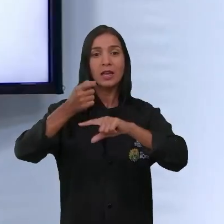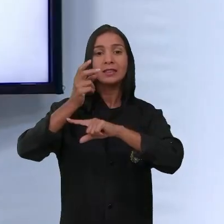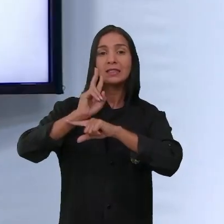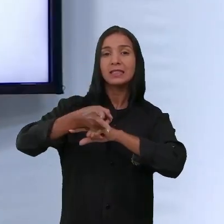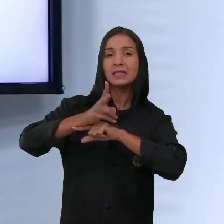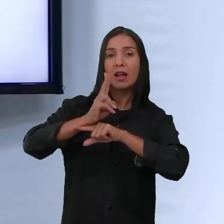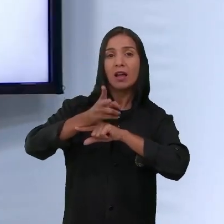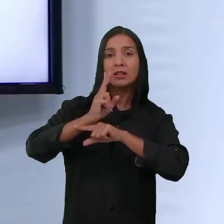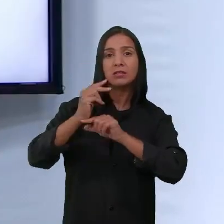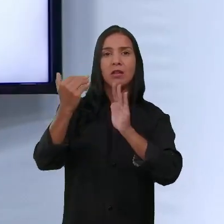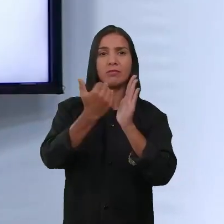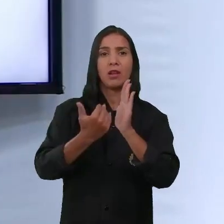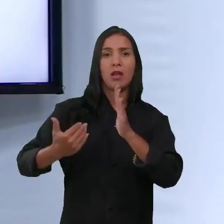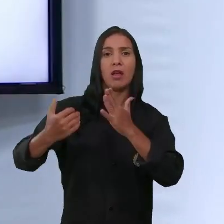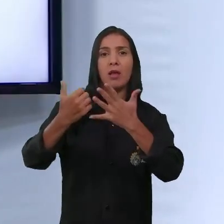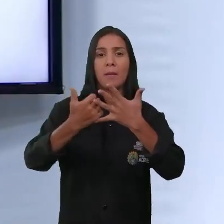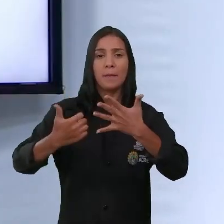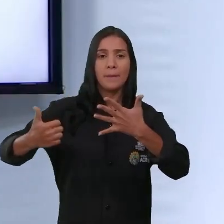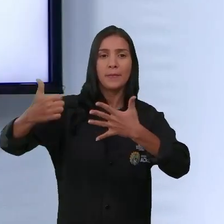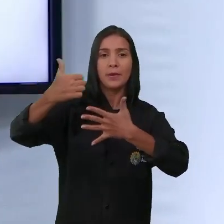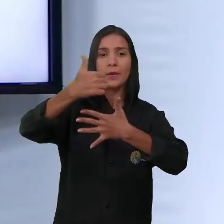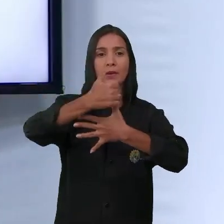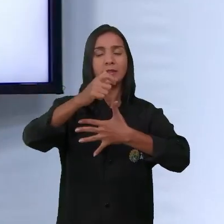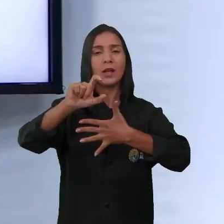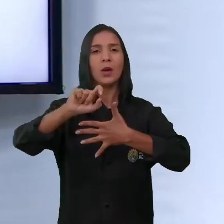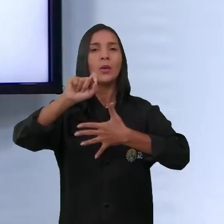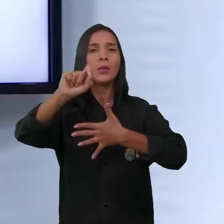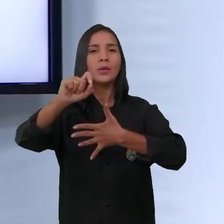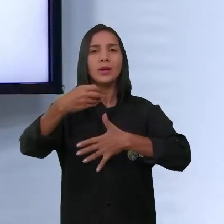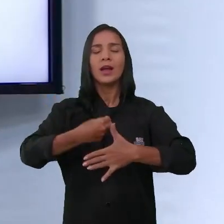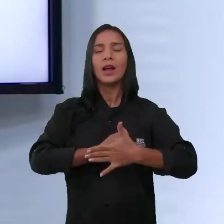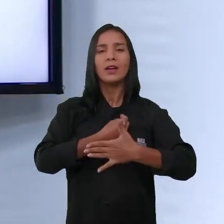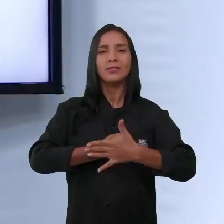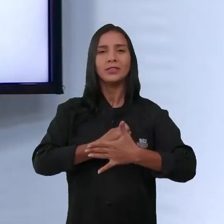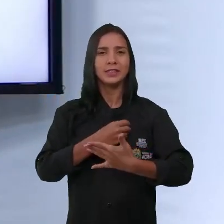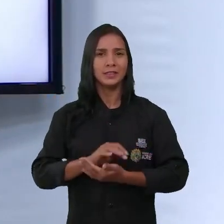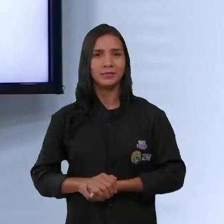pela vida. Cumprir ou não cumprir